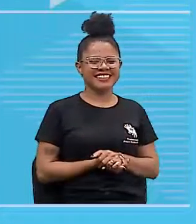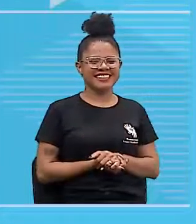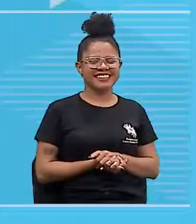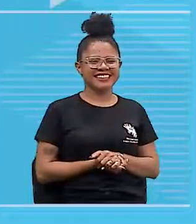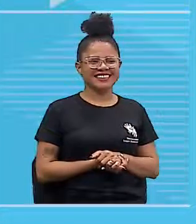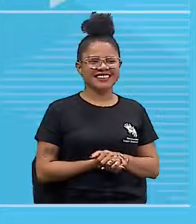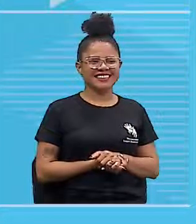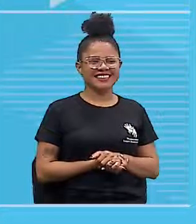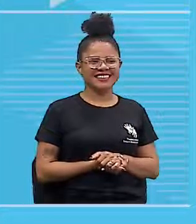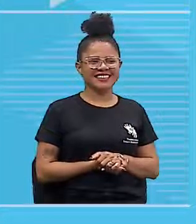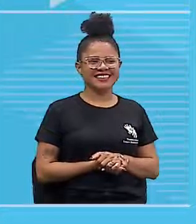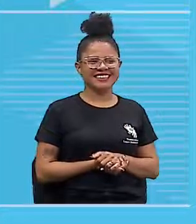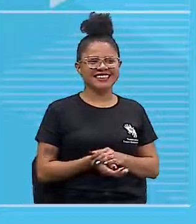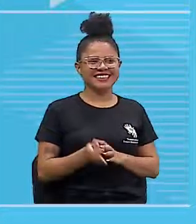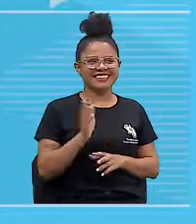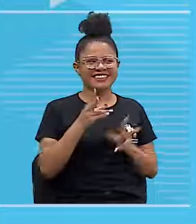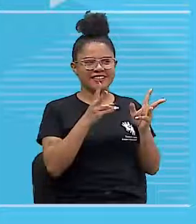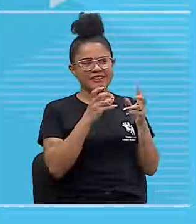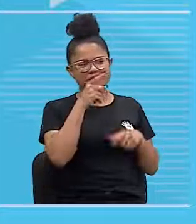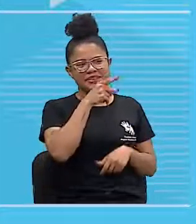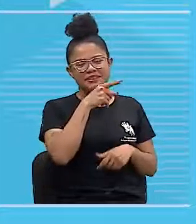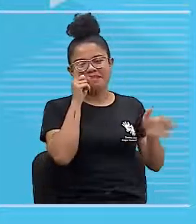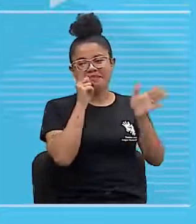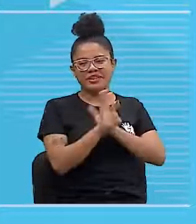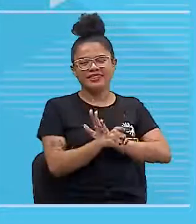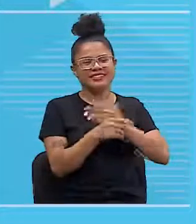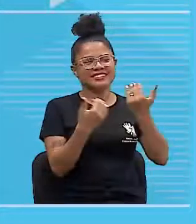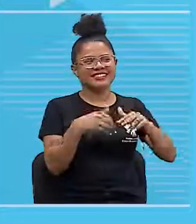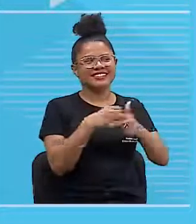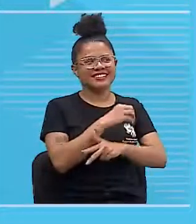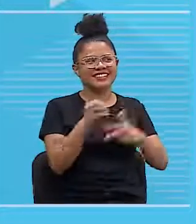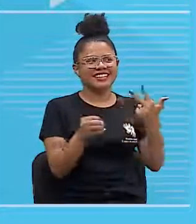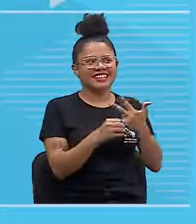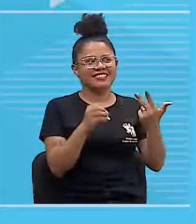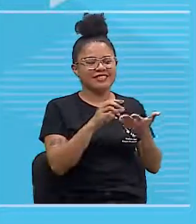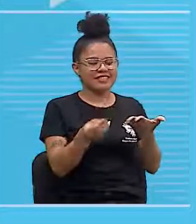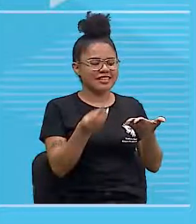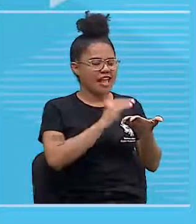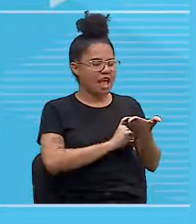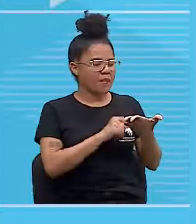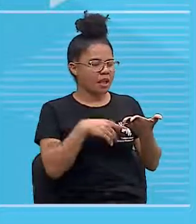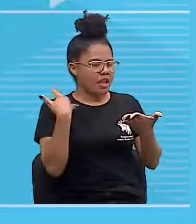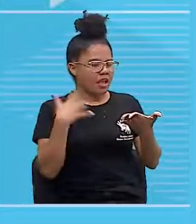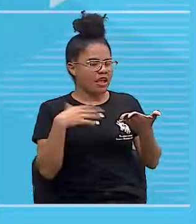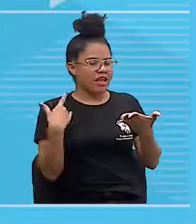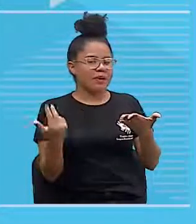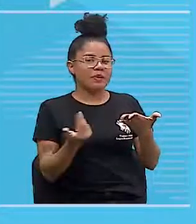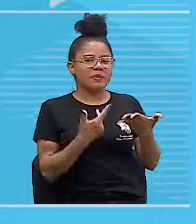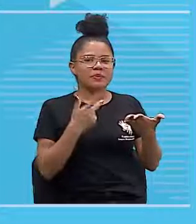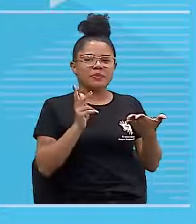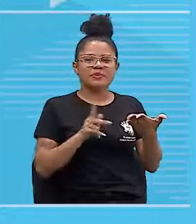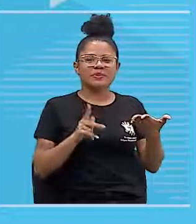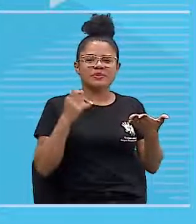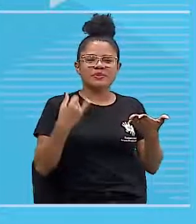na minha frente eu tô vendo uma questão do Enem agora aí você abre a prova do Enem meu Deus do jeito que o tio Dri falou meu deus